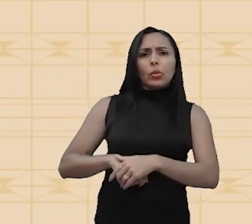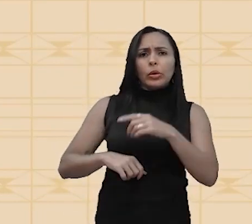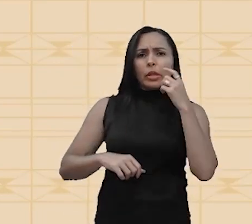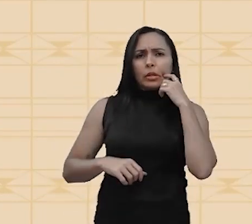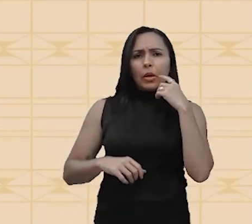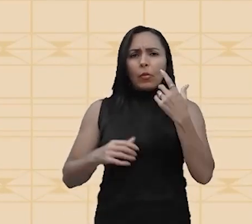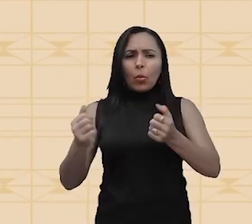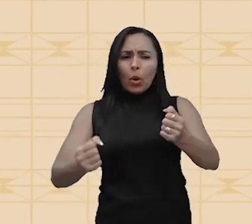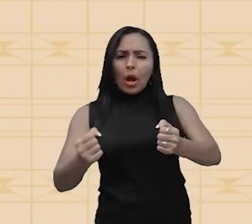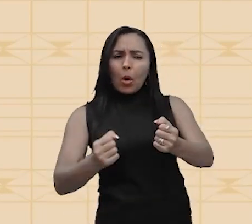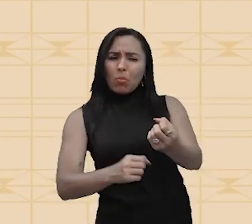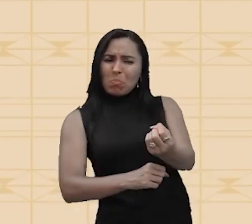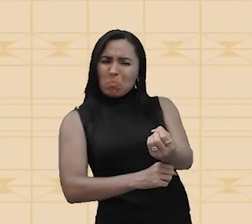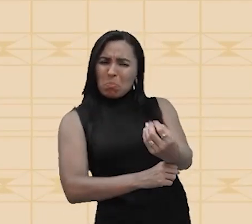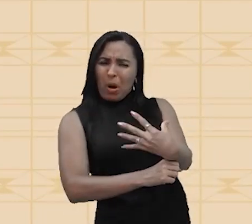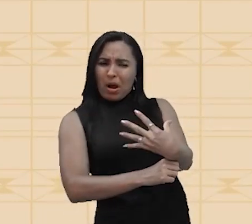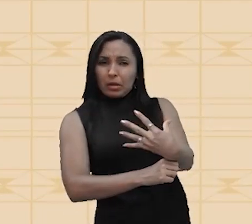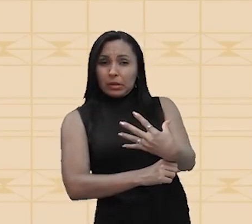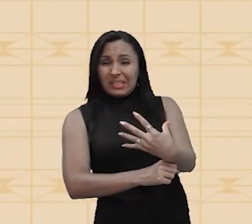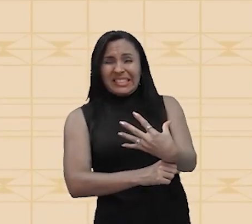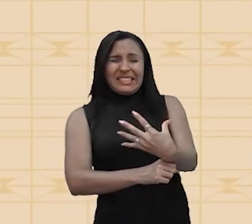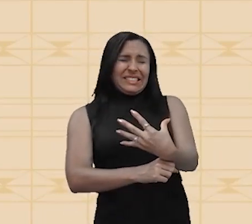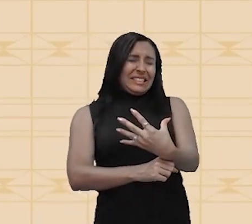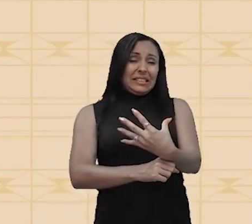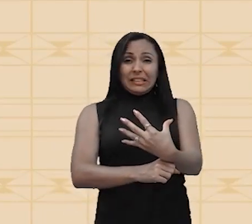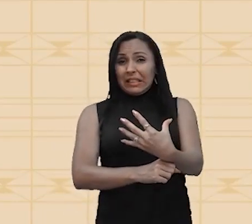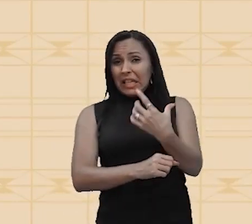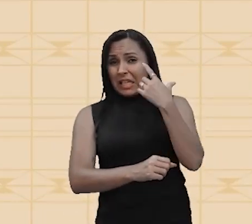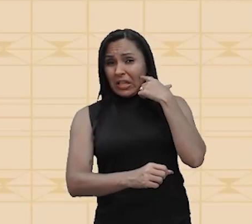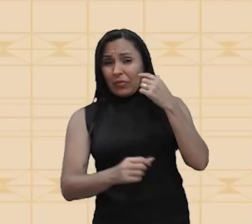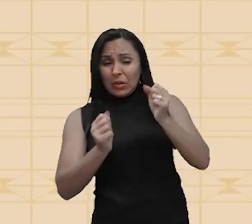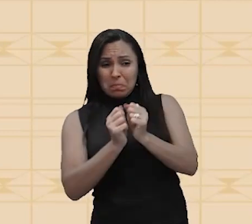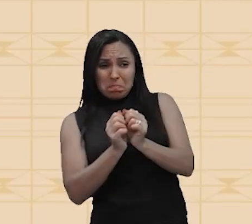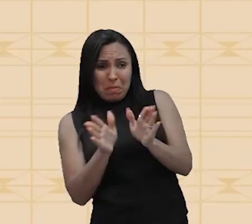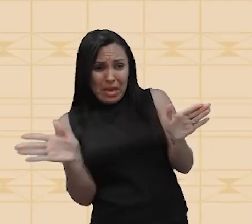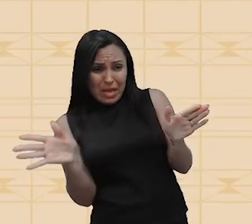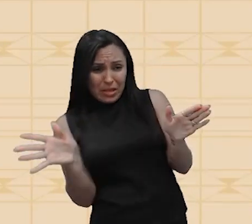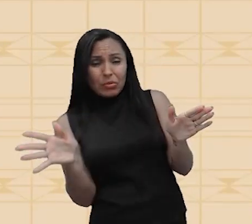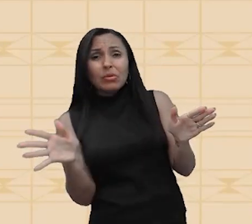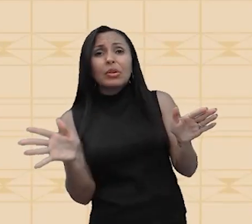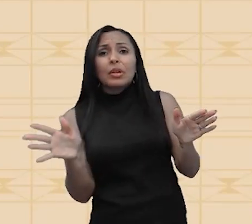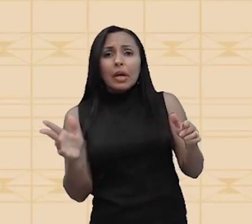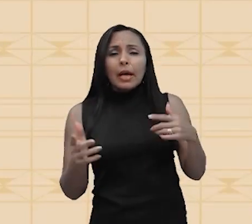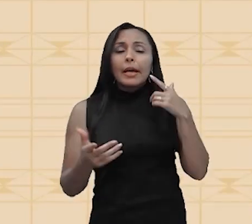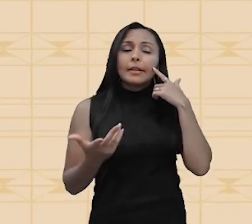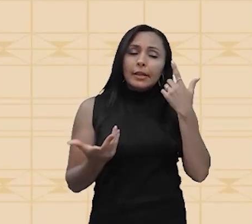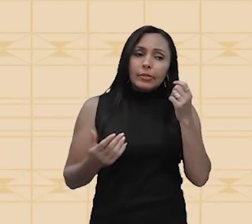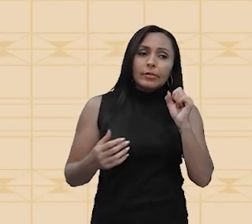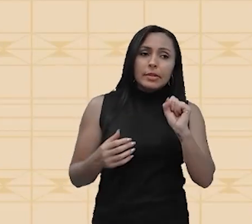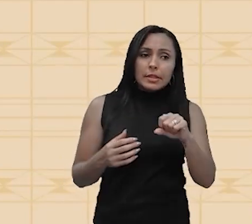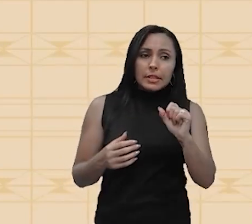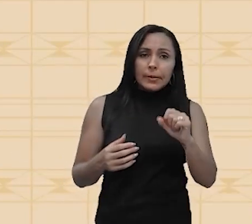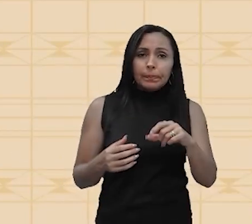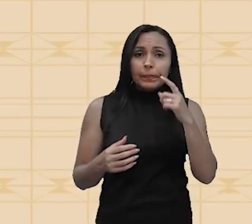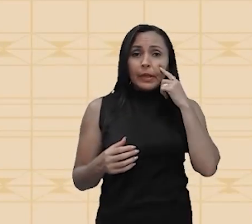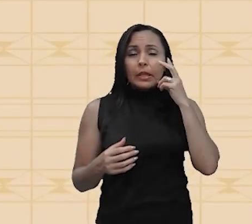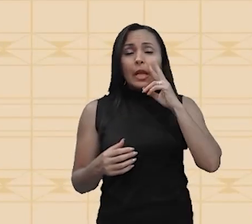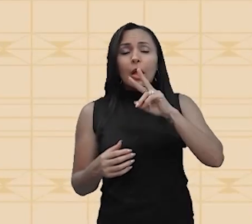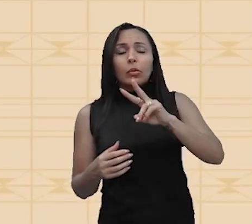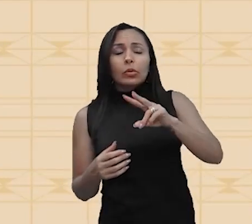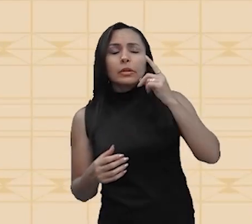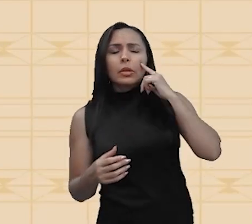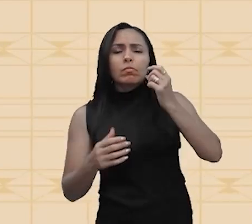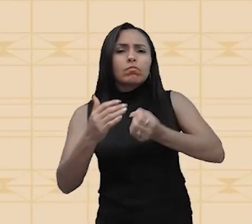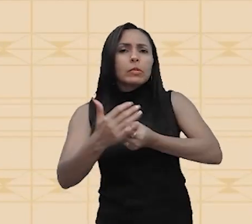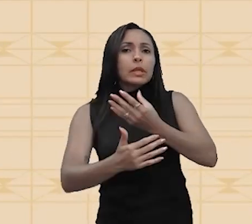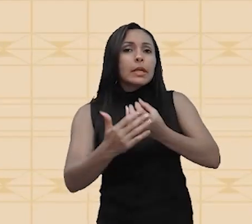não tem a impressão de que o farol está mais aberto, que ele está mais intenso? Pois é, na verdade isso é uma ilusão óptica que você está sendo criado por